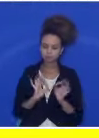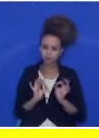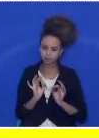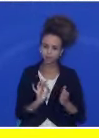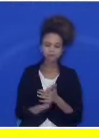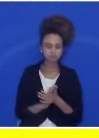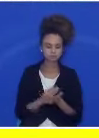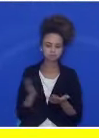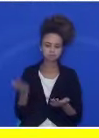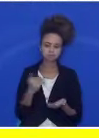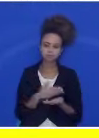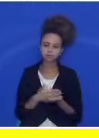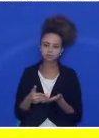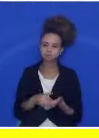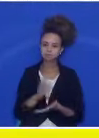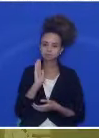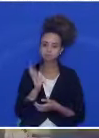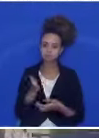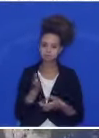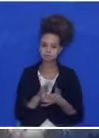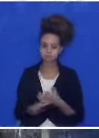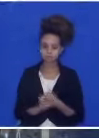e vamos começar. Valendo!